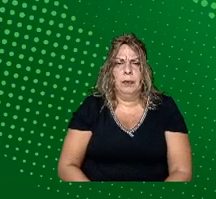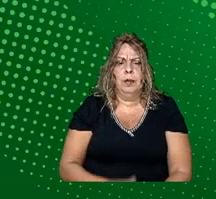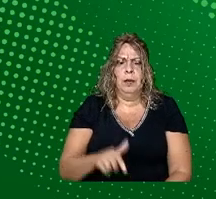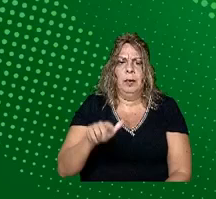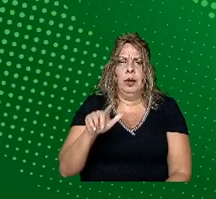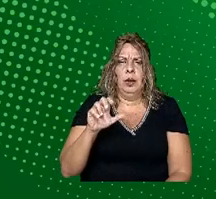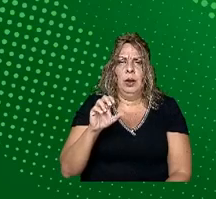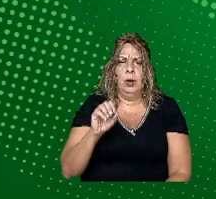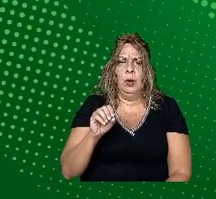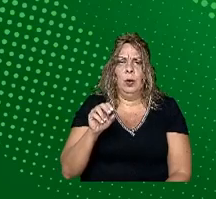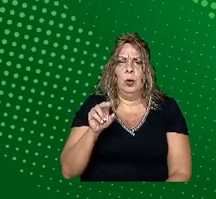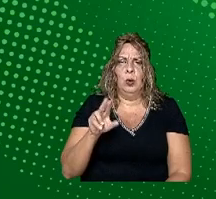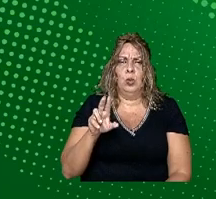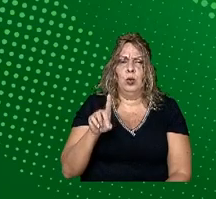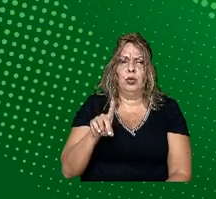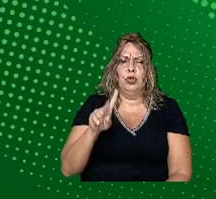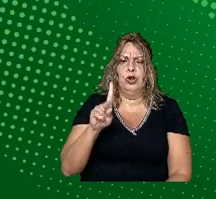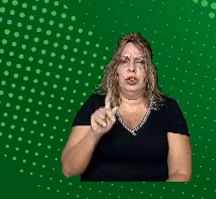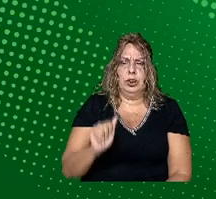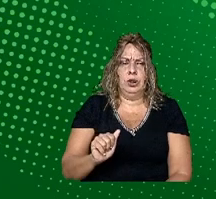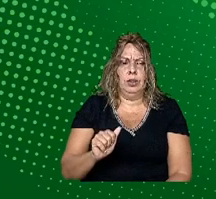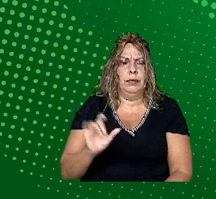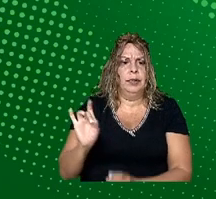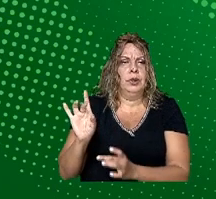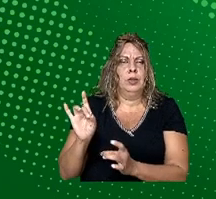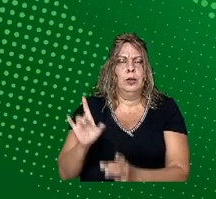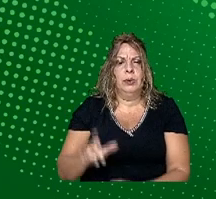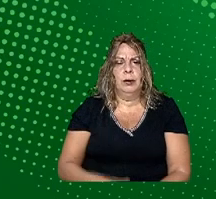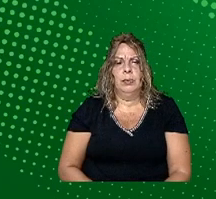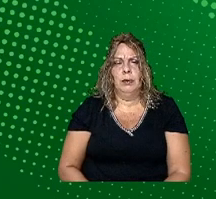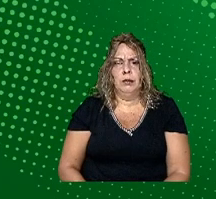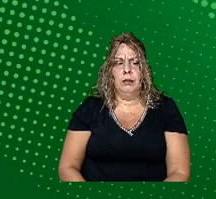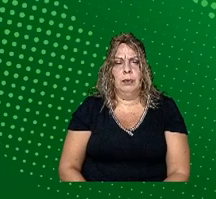Quente, Regional Propriá. Sigamos aqui com o número